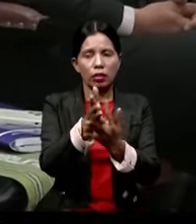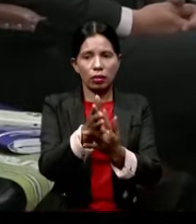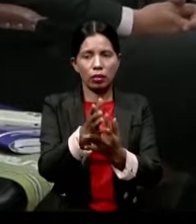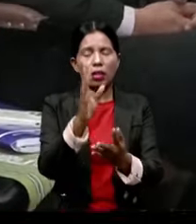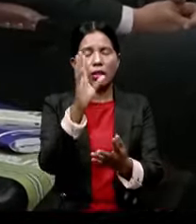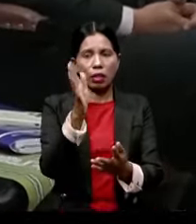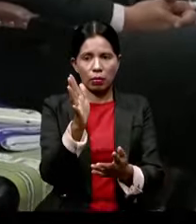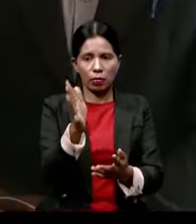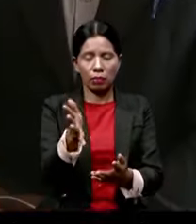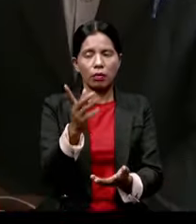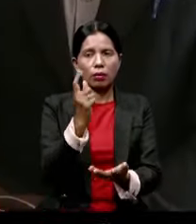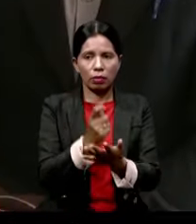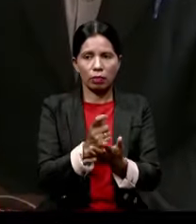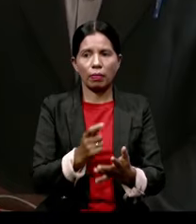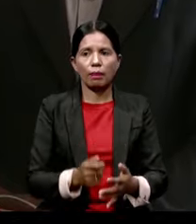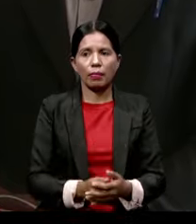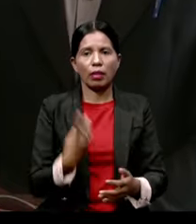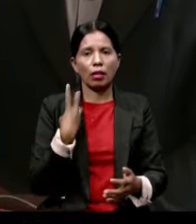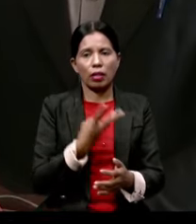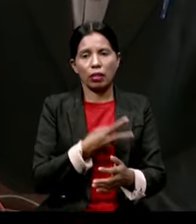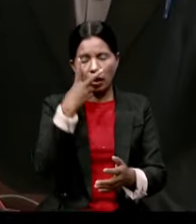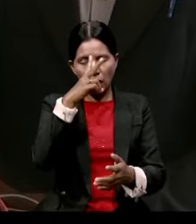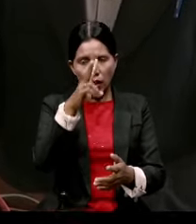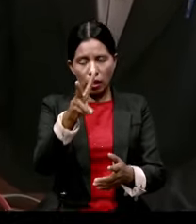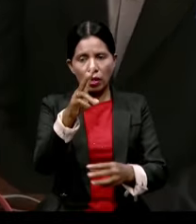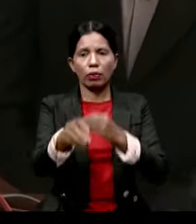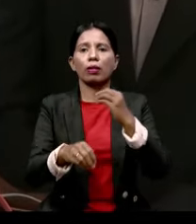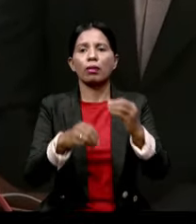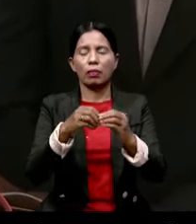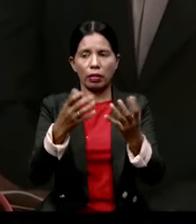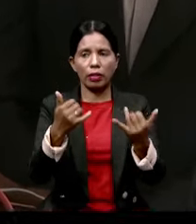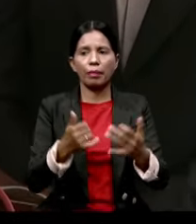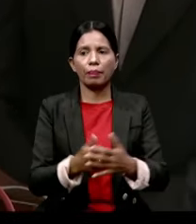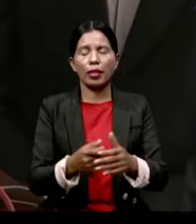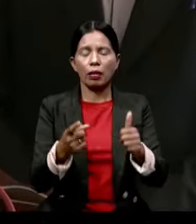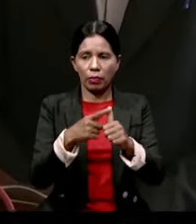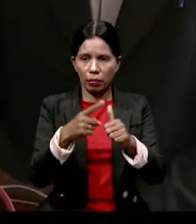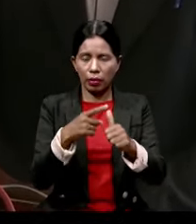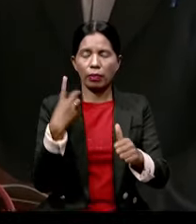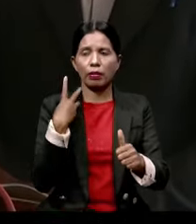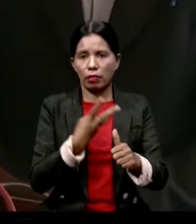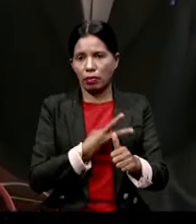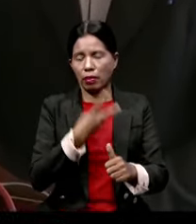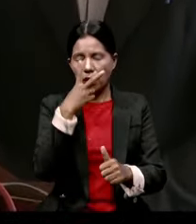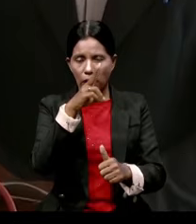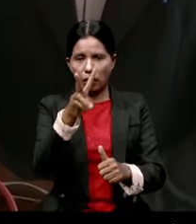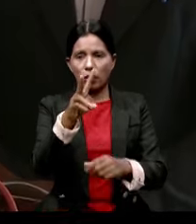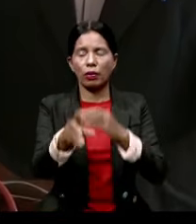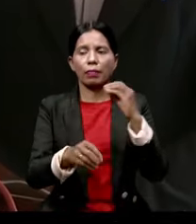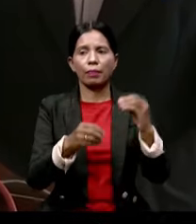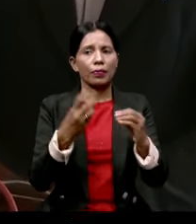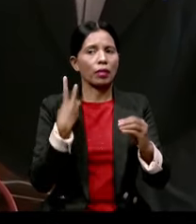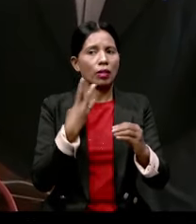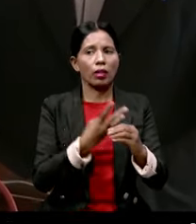Resin. Tiak, quando itahare vai ter diagnóstico, né? Primeiro itahare katak, itahare